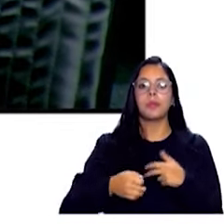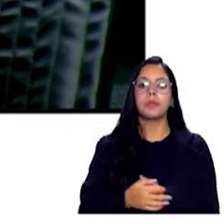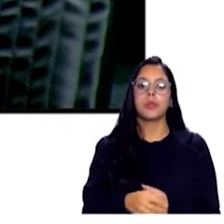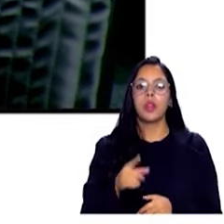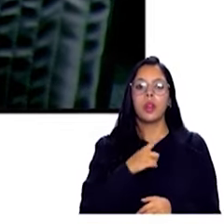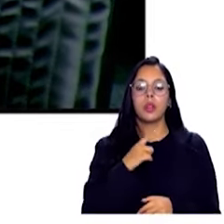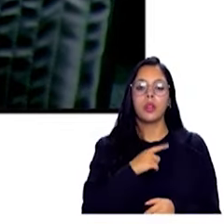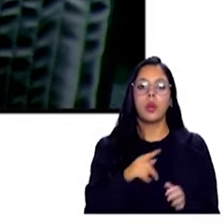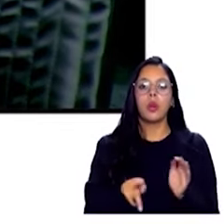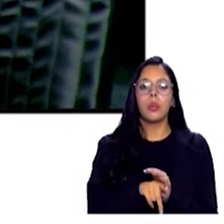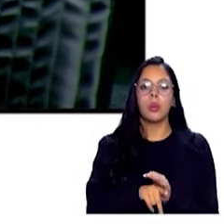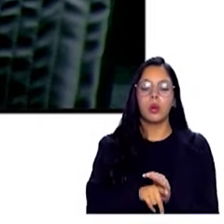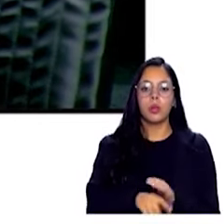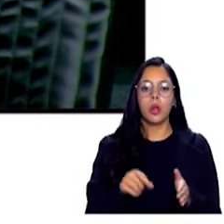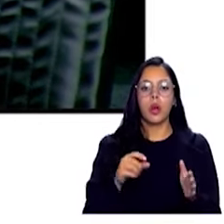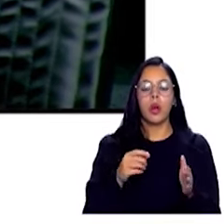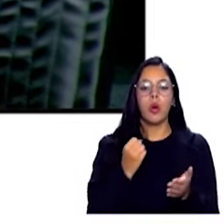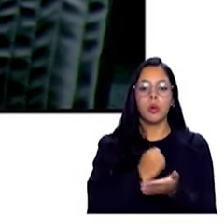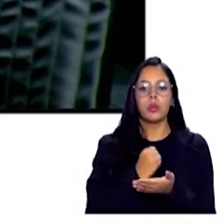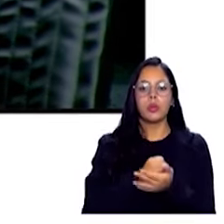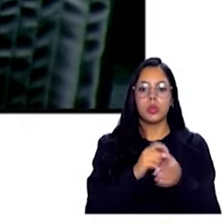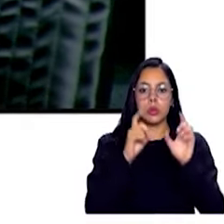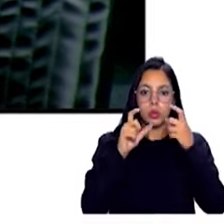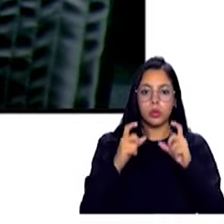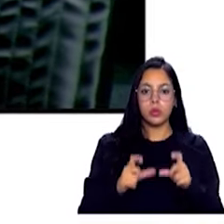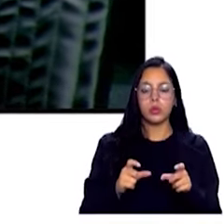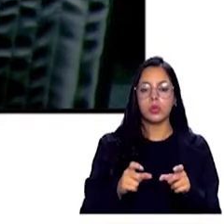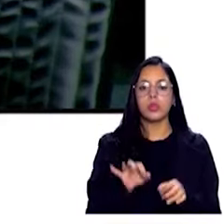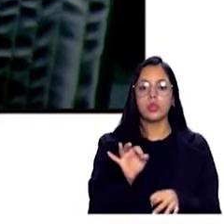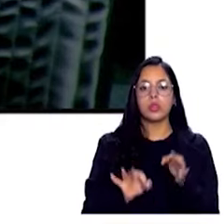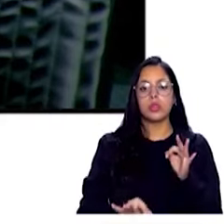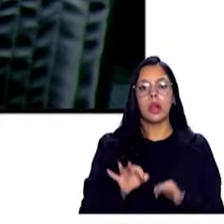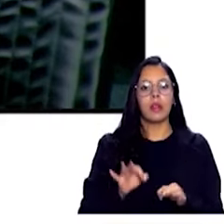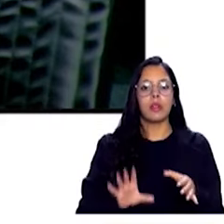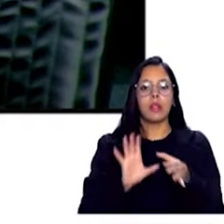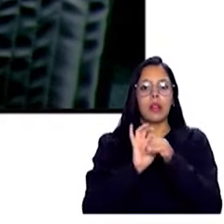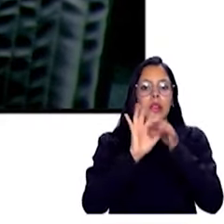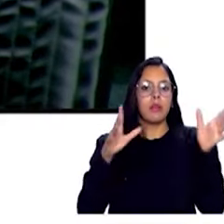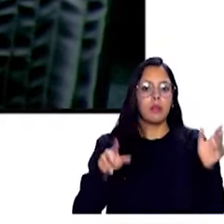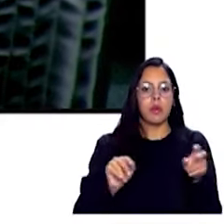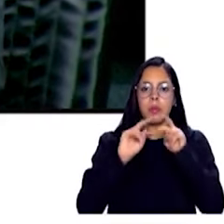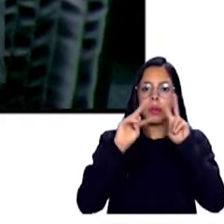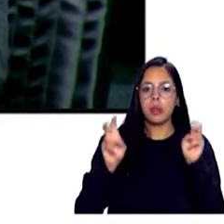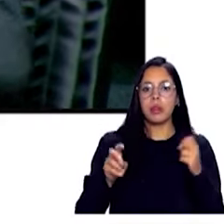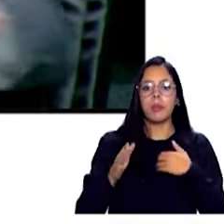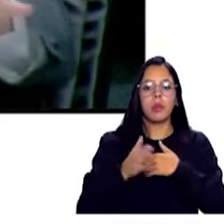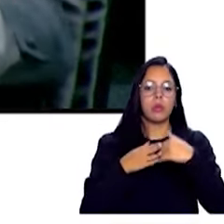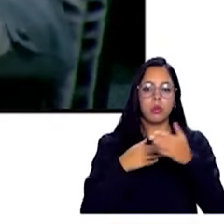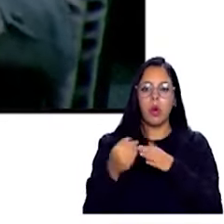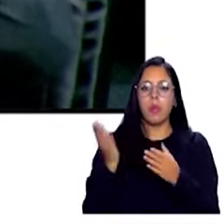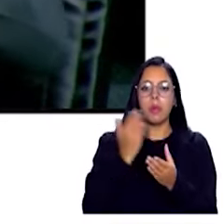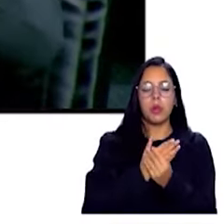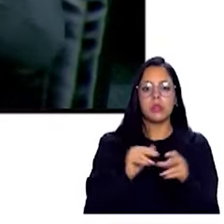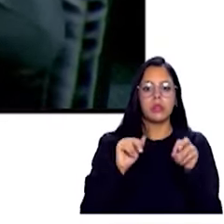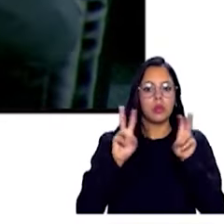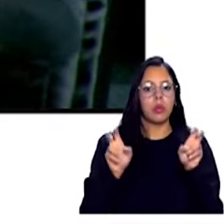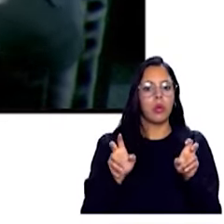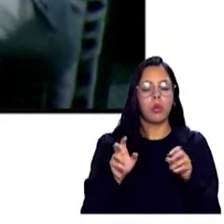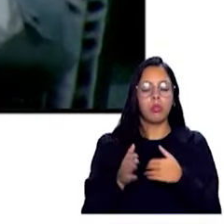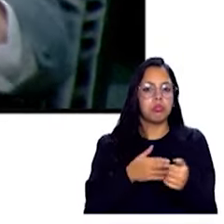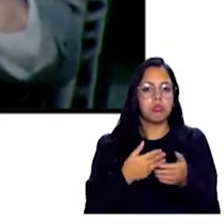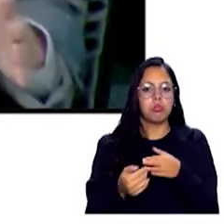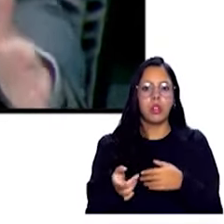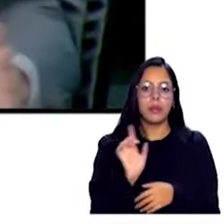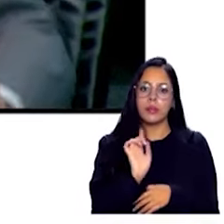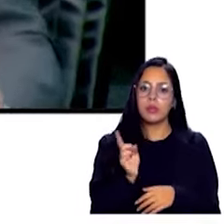jurisdicional Supremo disse o judiciário não tá aberto para qualquer tipo de matéria é preciso que a gente abra essa visão para